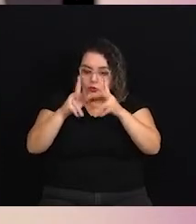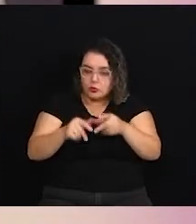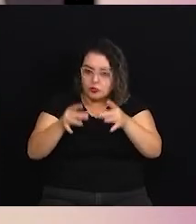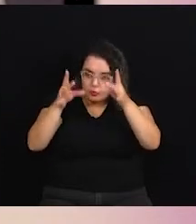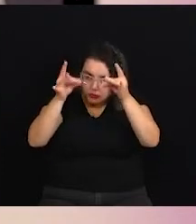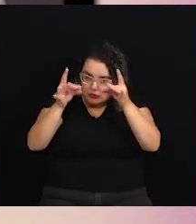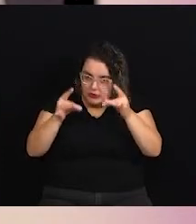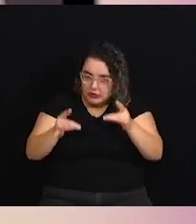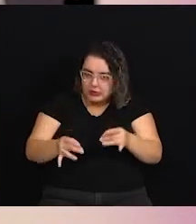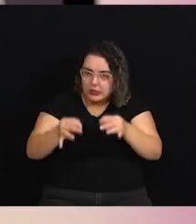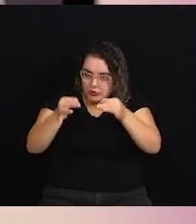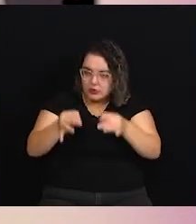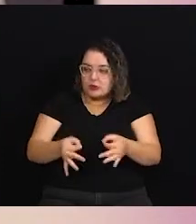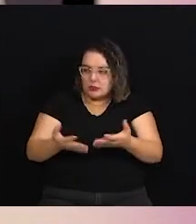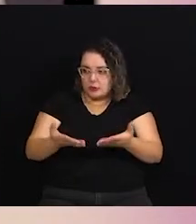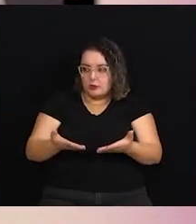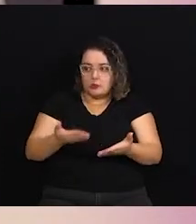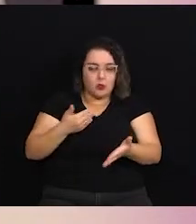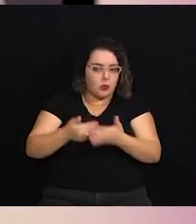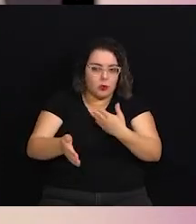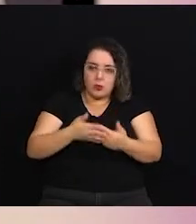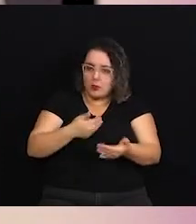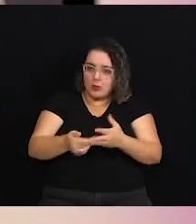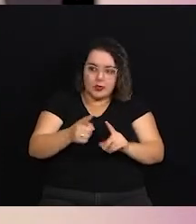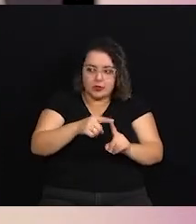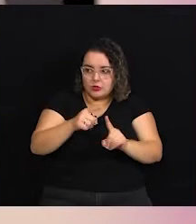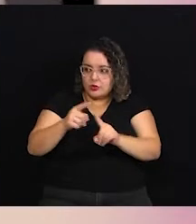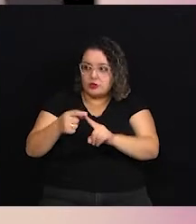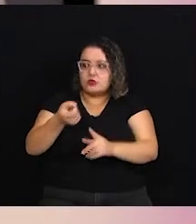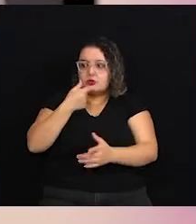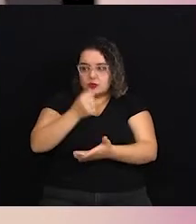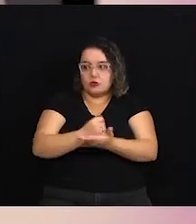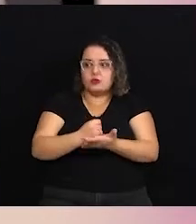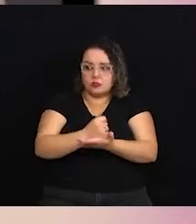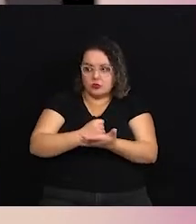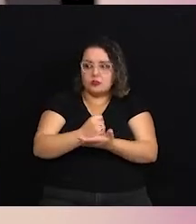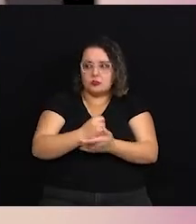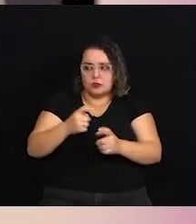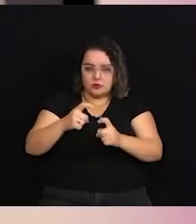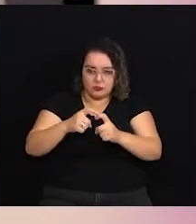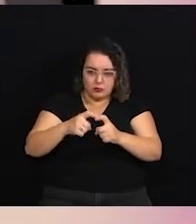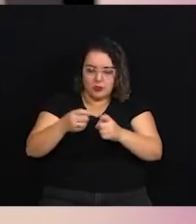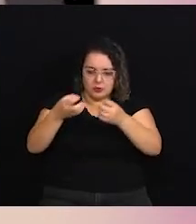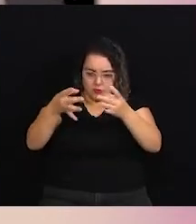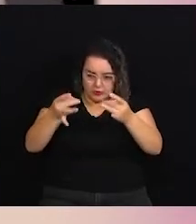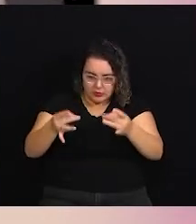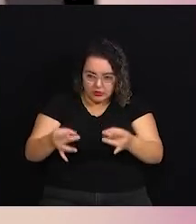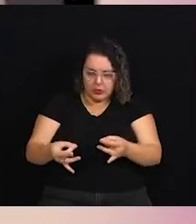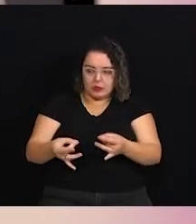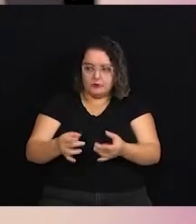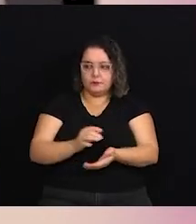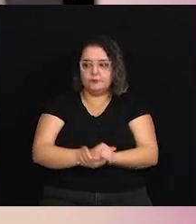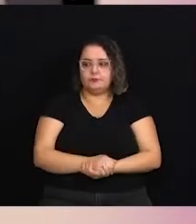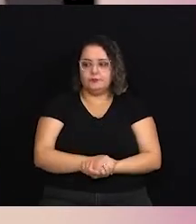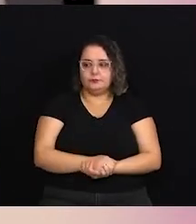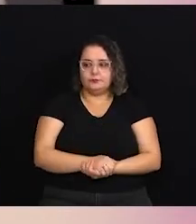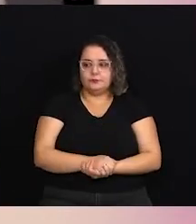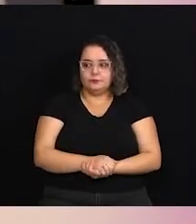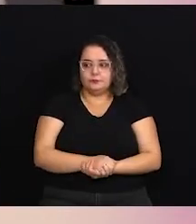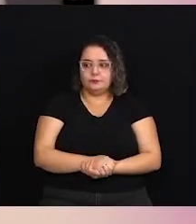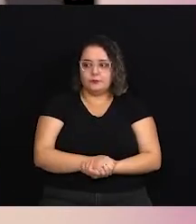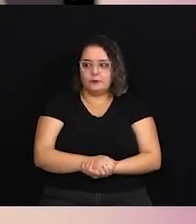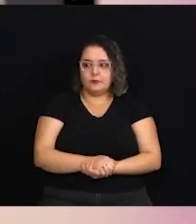todo certo como como qualquer tipo de medicação que os médicos por stress né não é